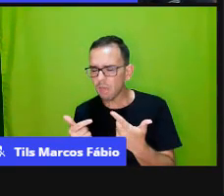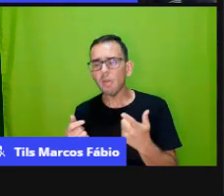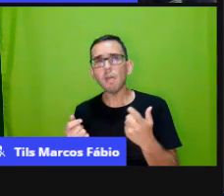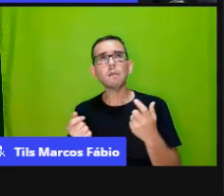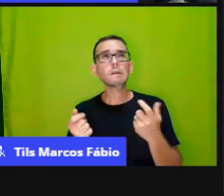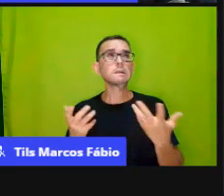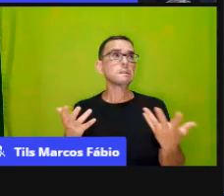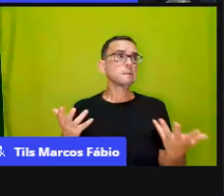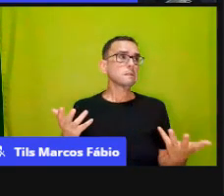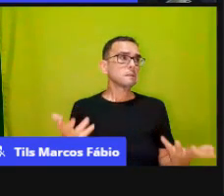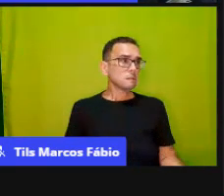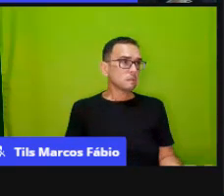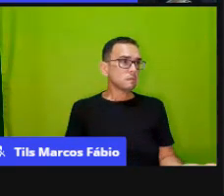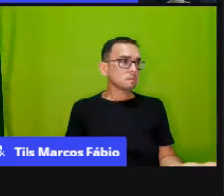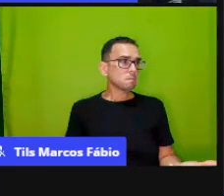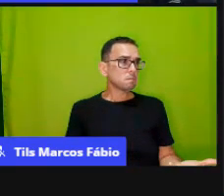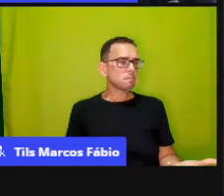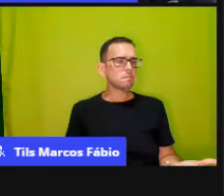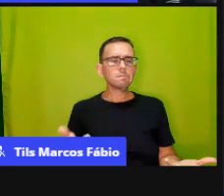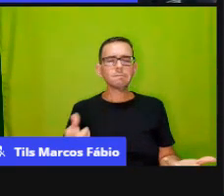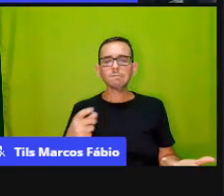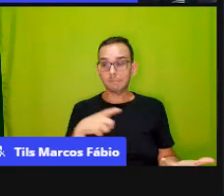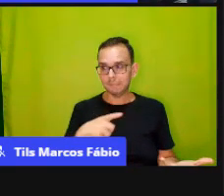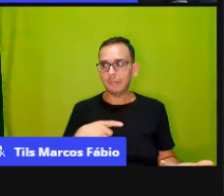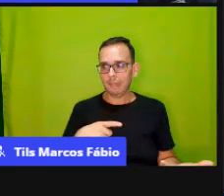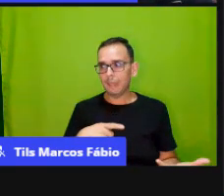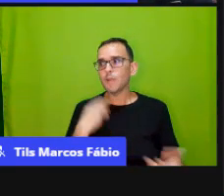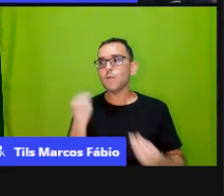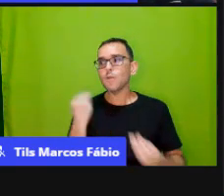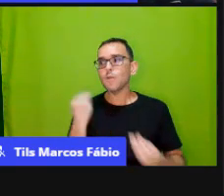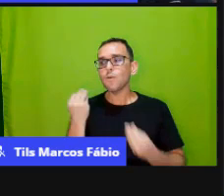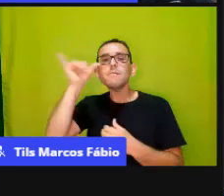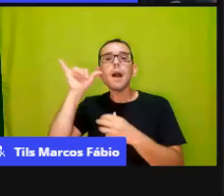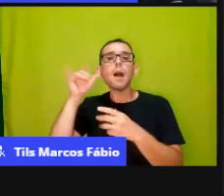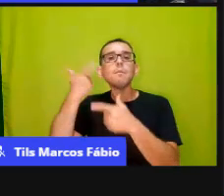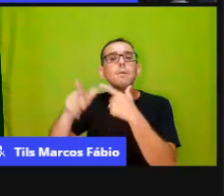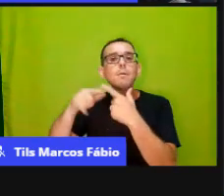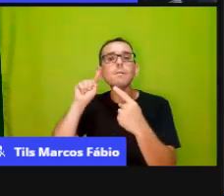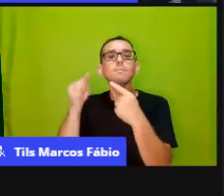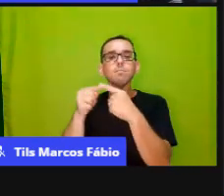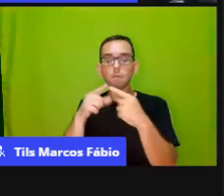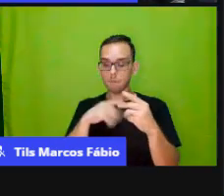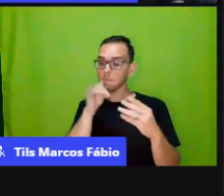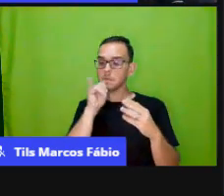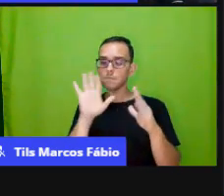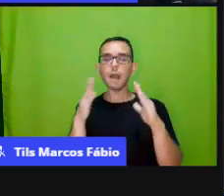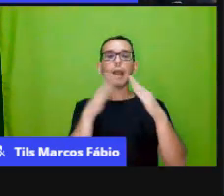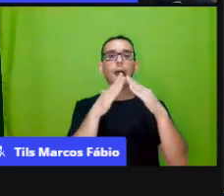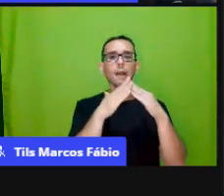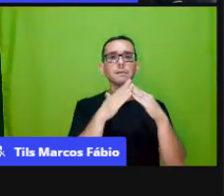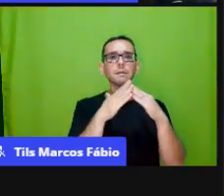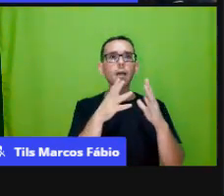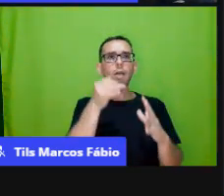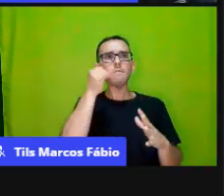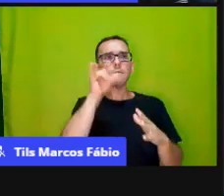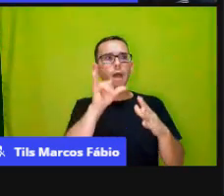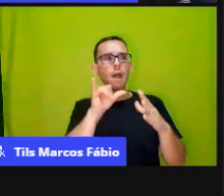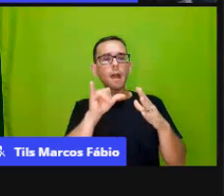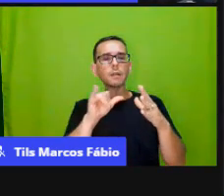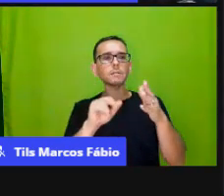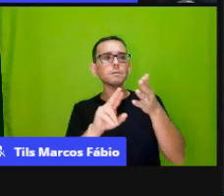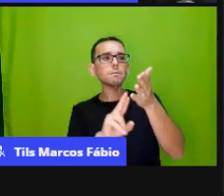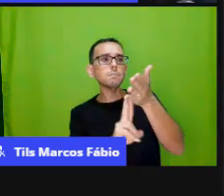soluções extremamente fáceis da gente fazer. Por exemplo, para quem mora em casa, impedir que o gato pule o muro. Então, eu